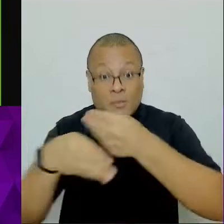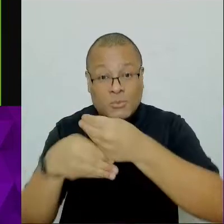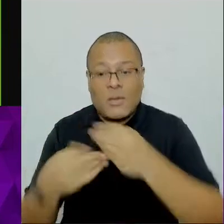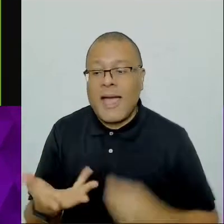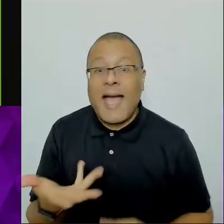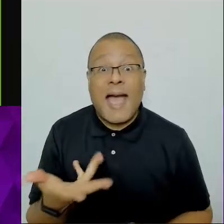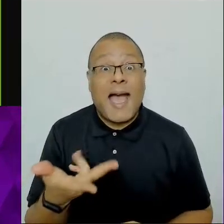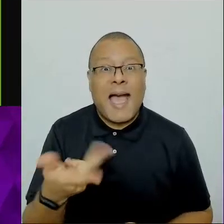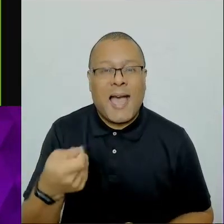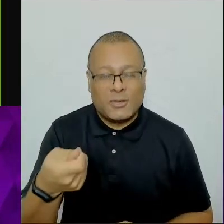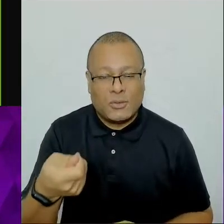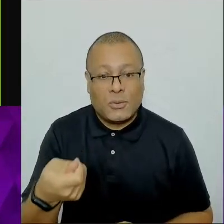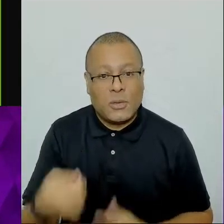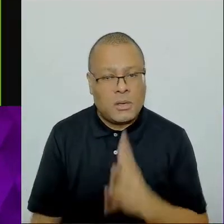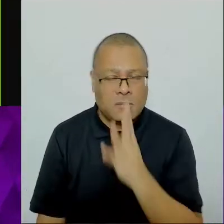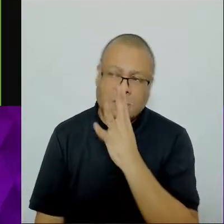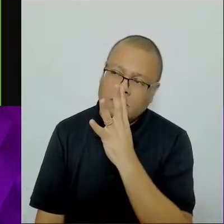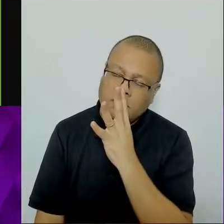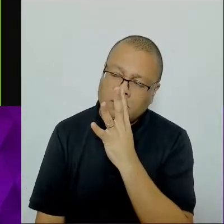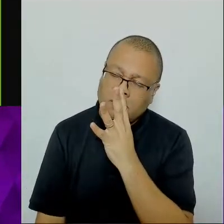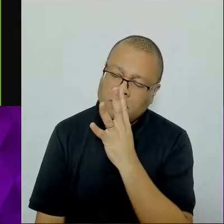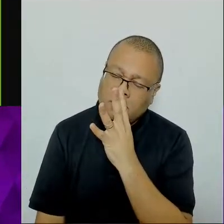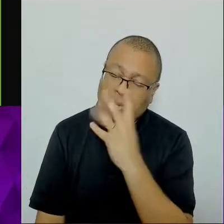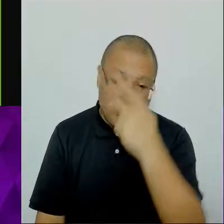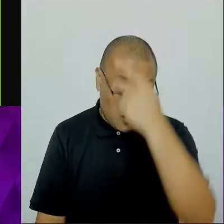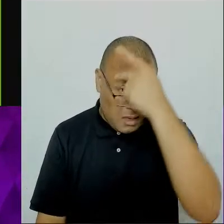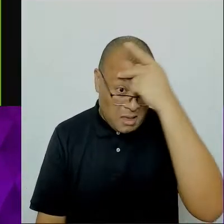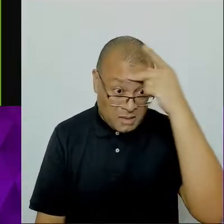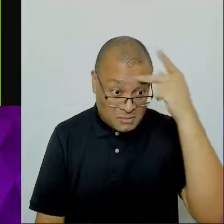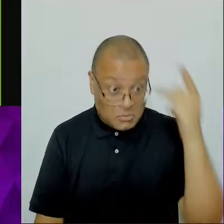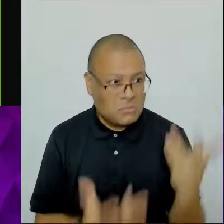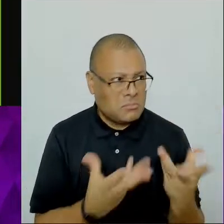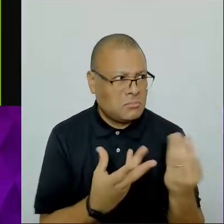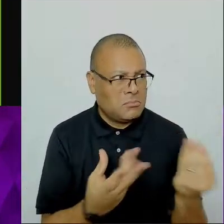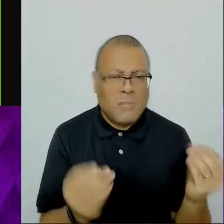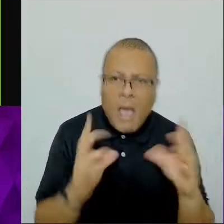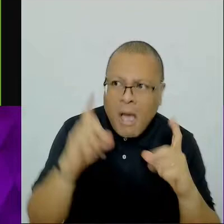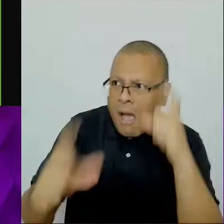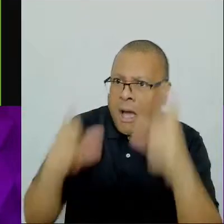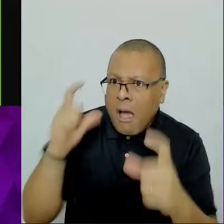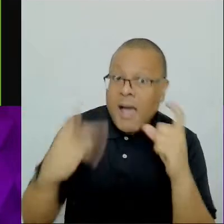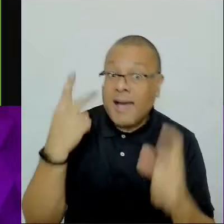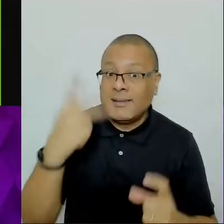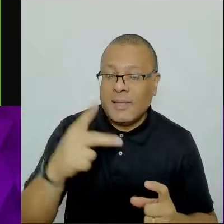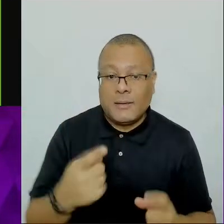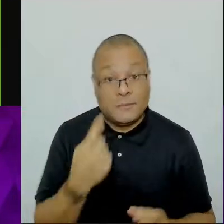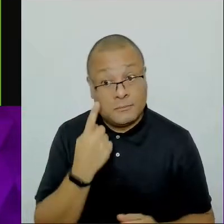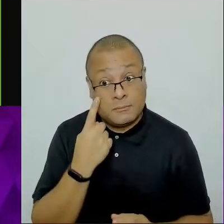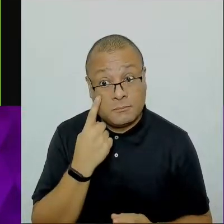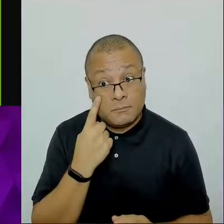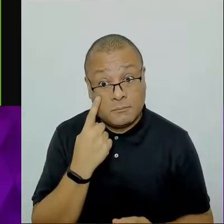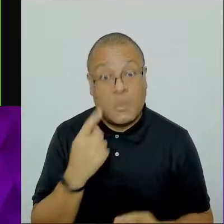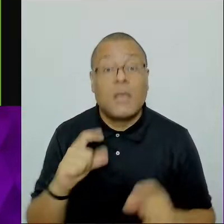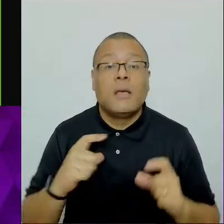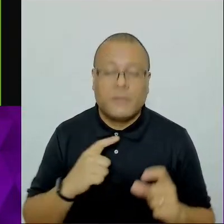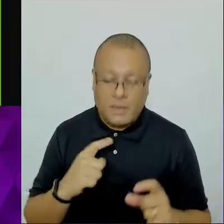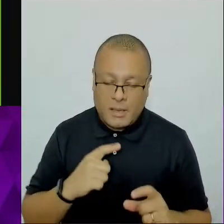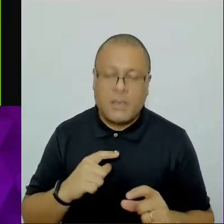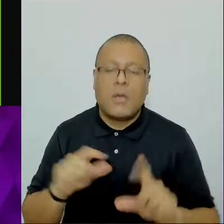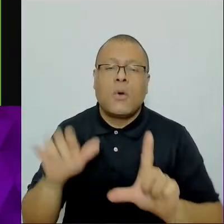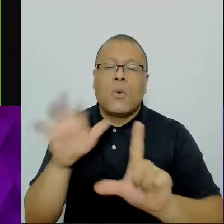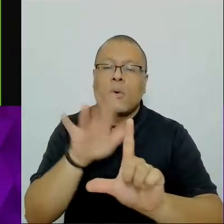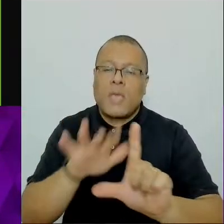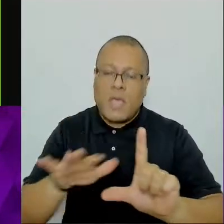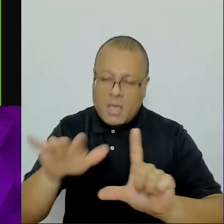ele ficou assim, espantado com a quantidade de pessoas que ficaram interessadas na arquitetura dele, né? E aí eu coloquei o QR Code, então se vocês